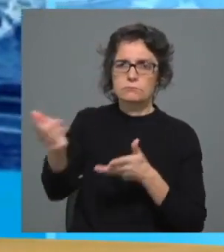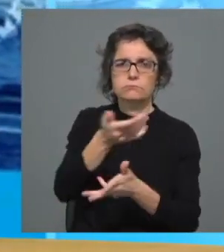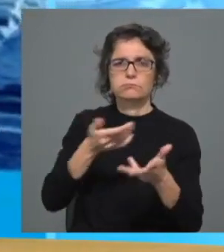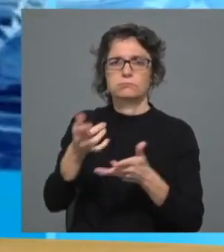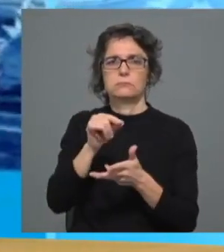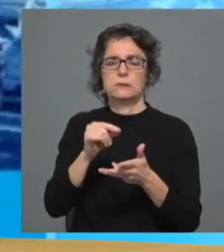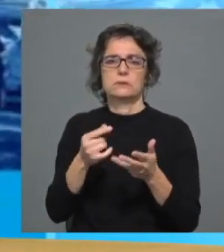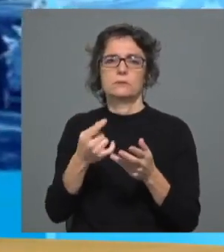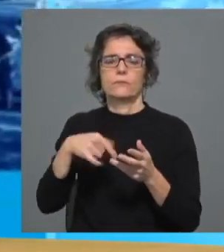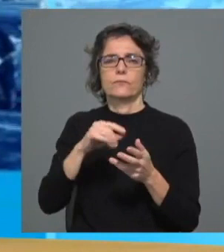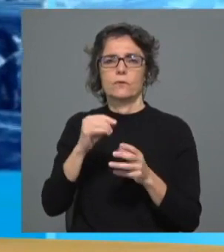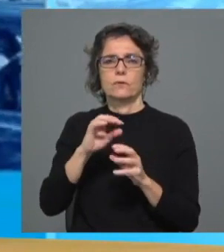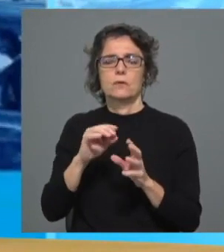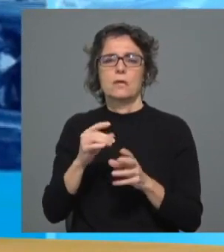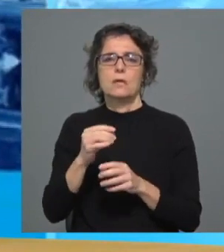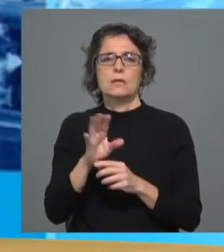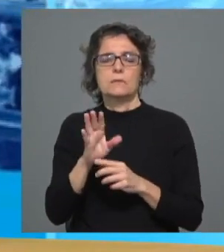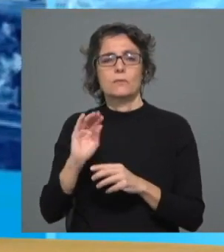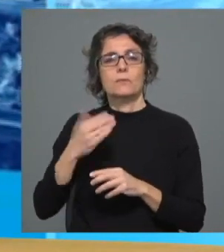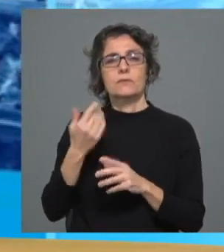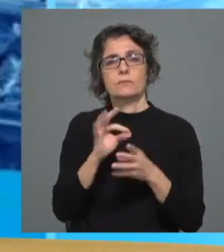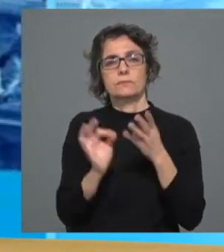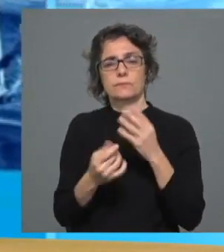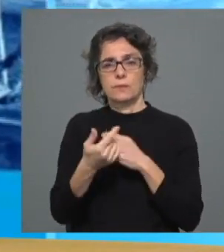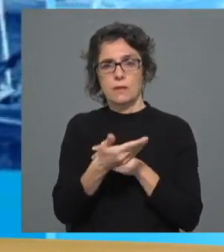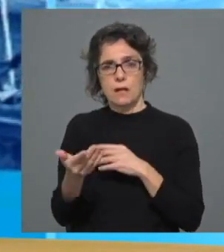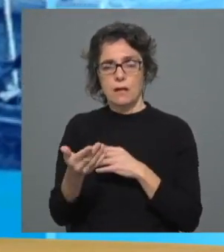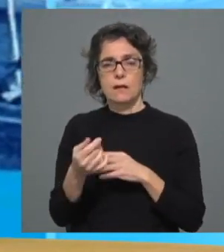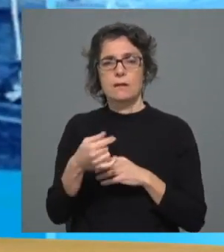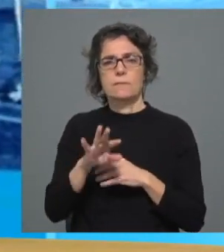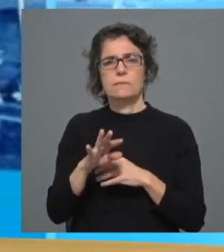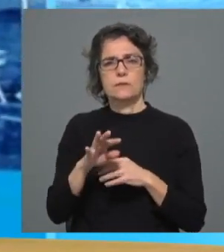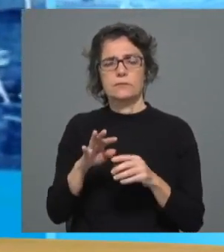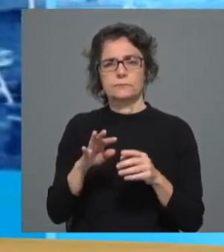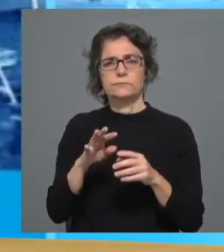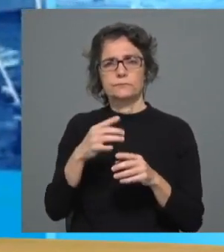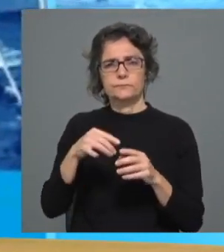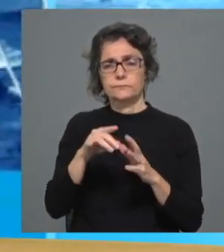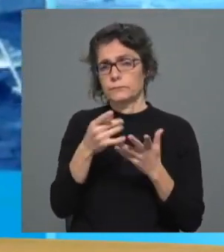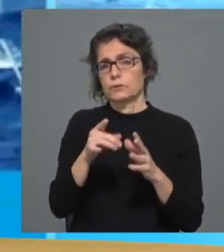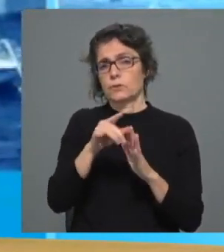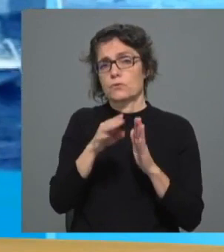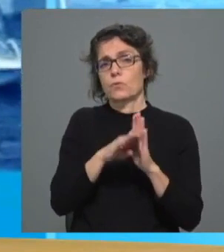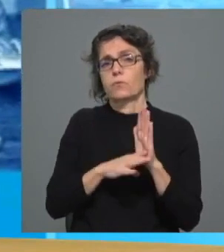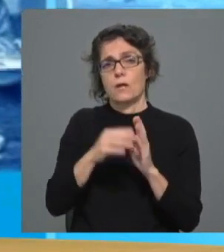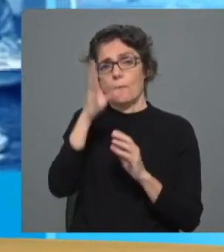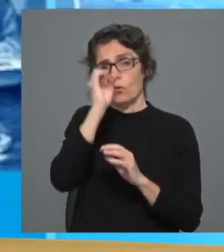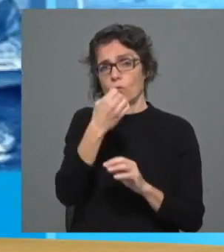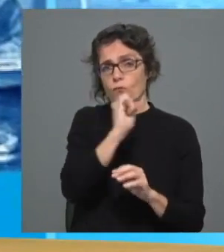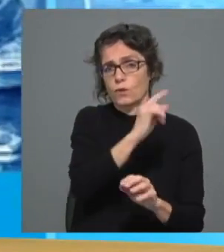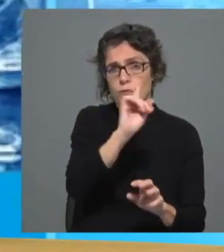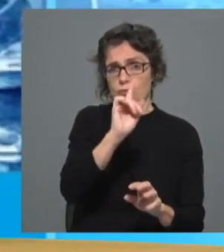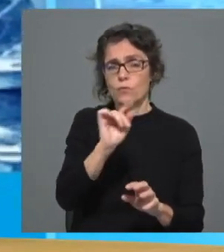propriamente um programa de governo, é uma série de princípios, mas também é importante que, não sendo um programa de governo, também não é um conjunto